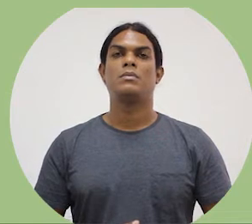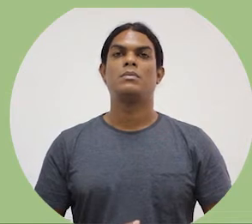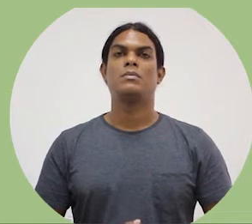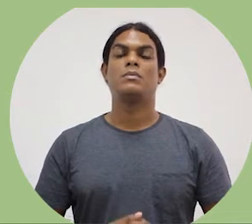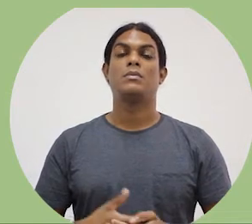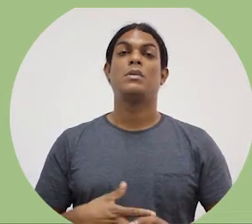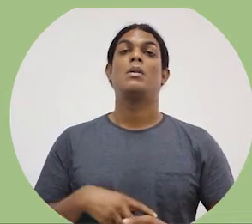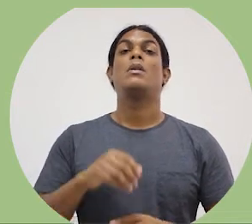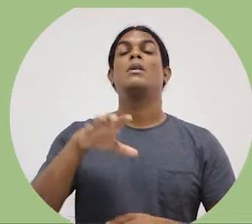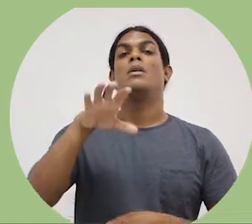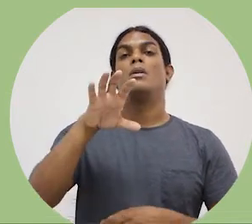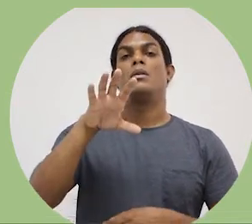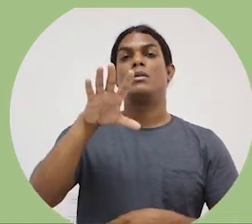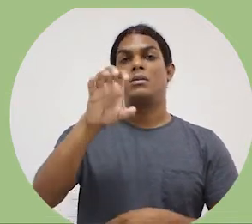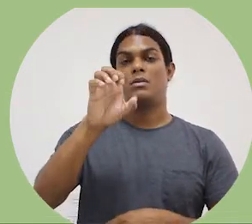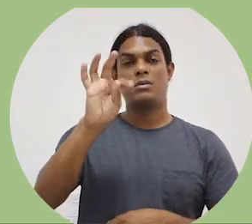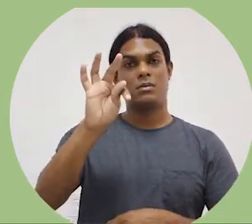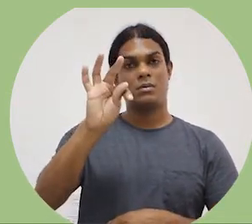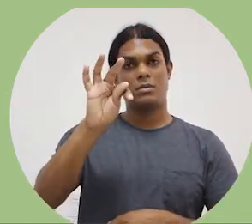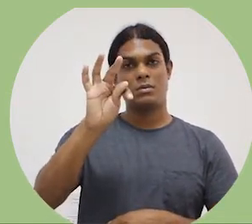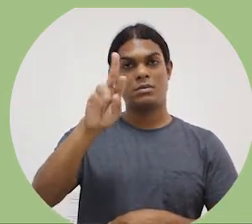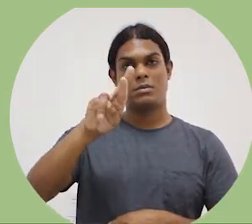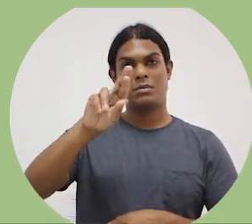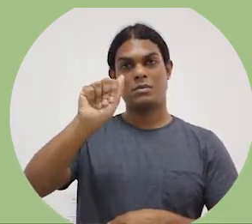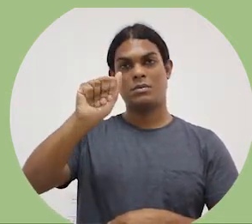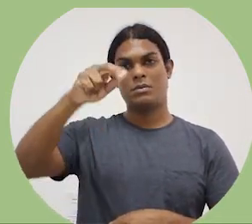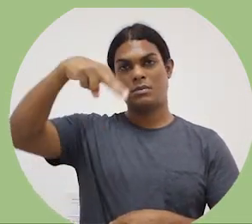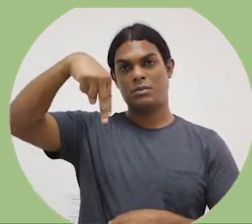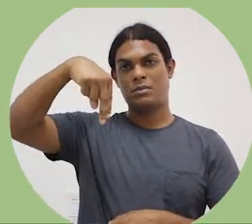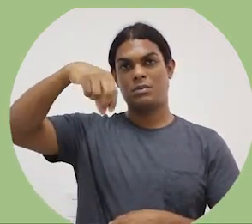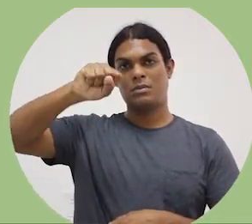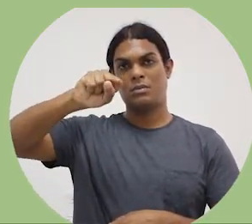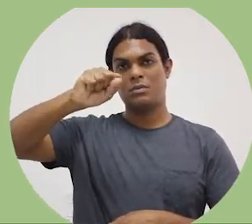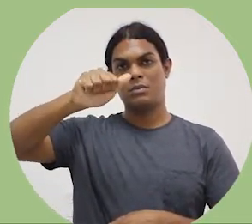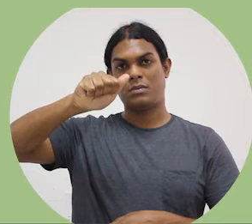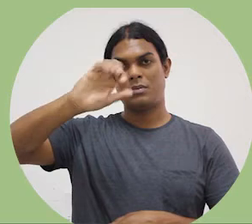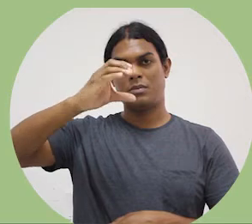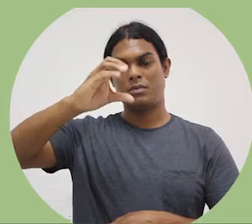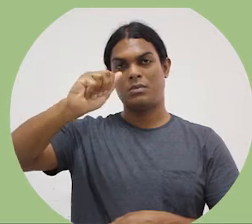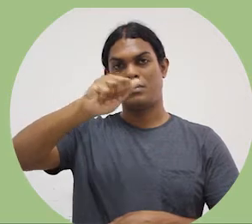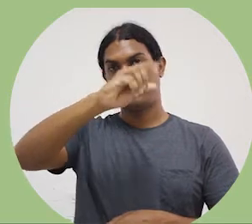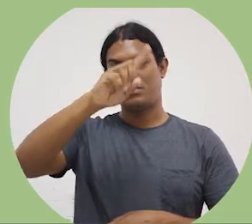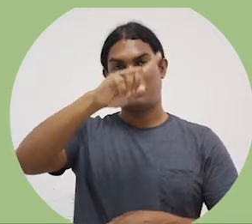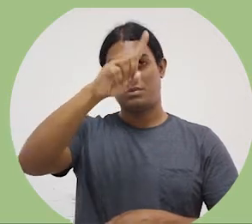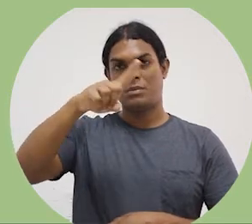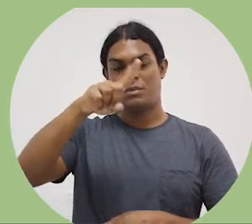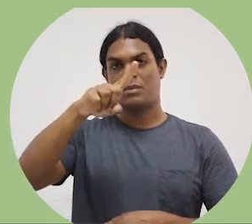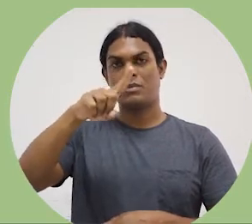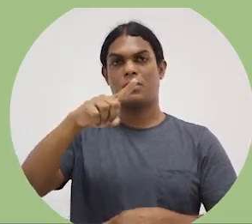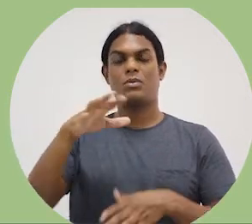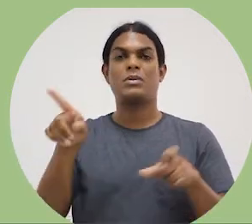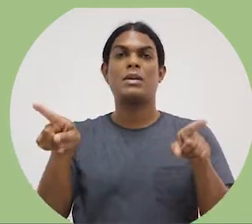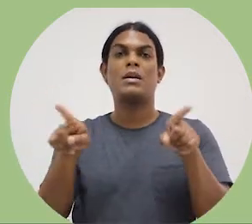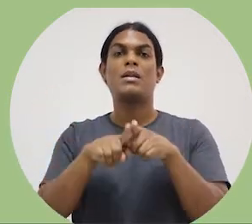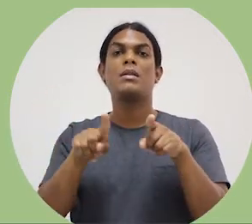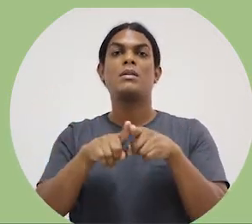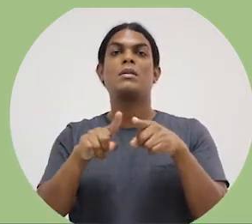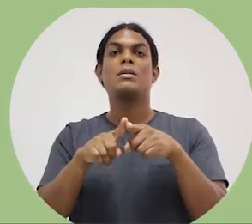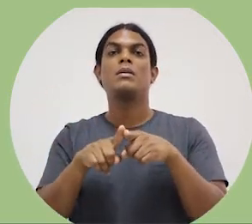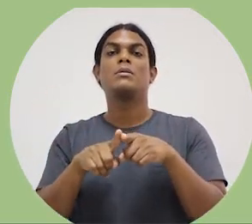de transação são aqueles que estão inclusos dentro do quadrado que forma a operação em si,